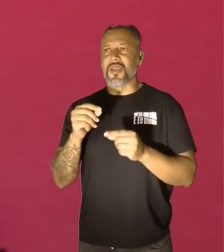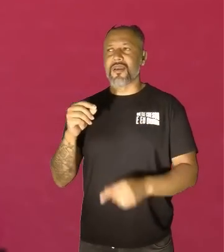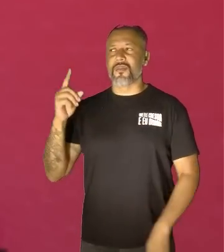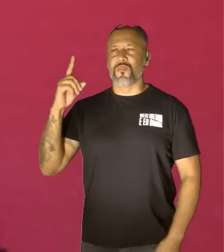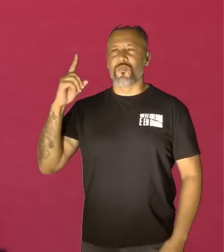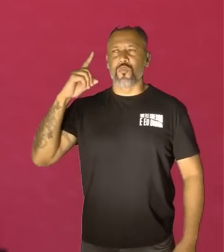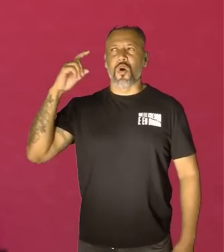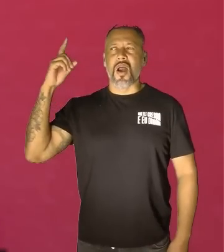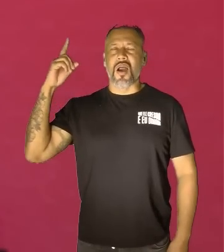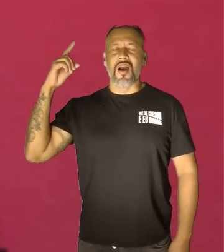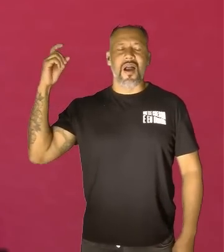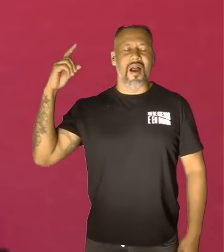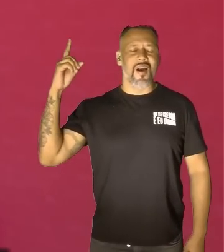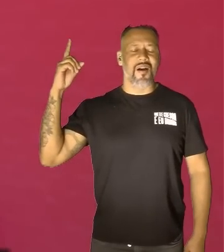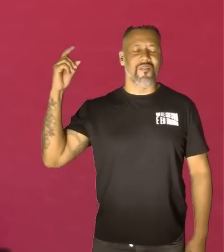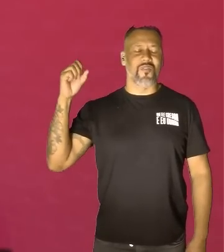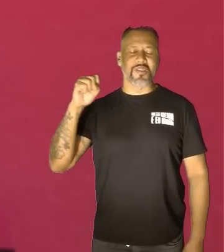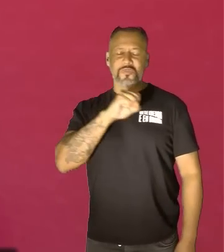Samuel,